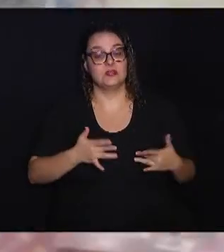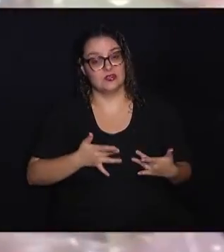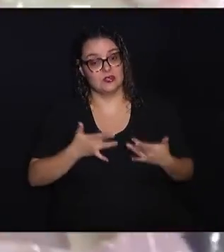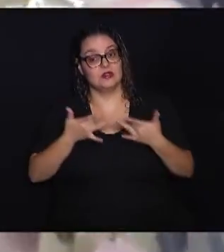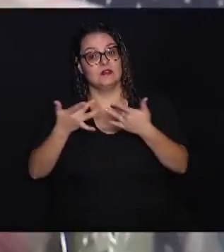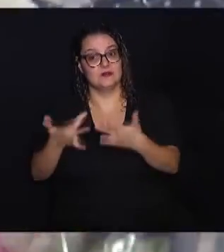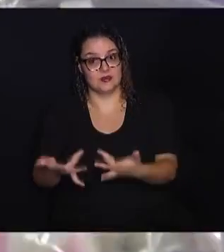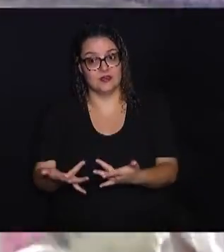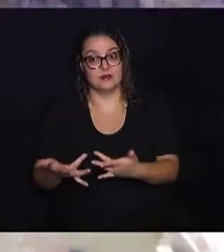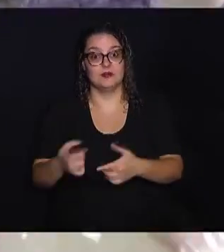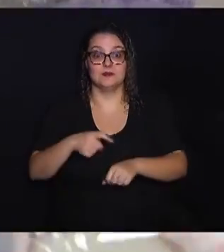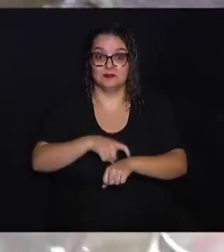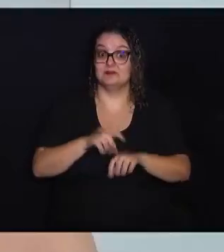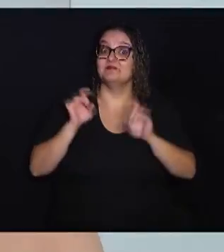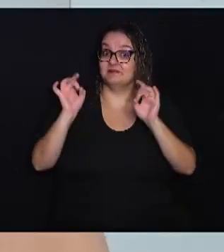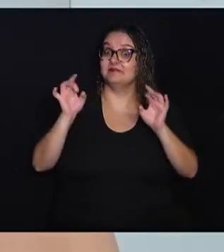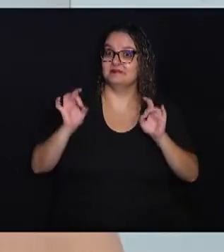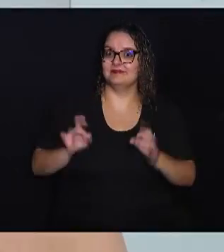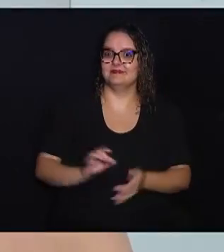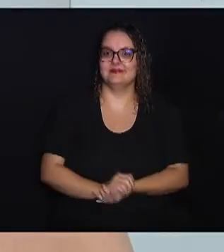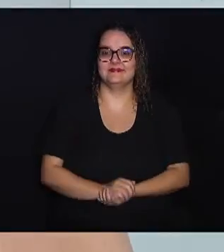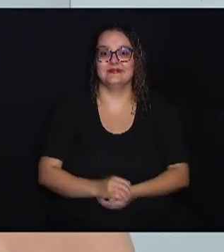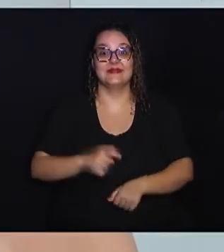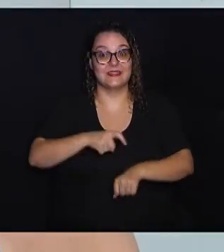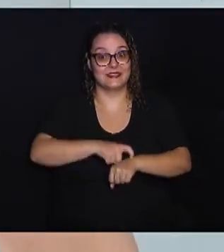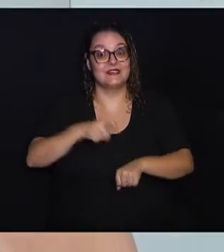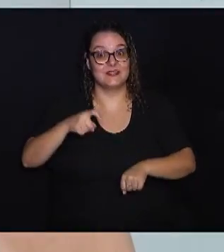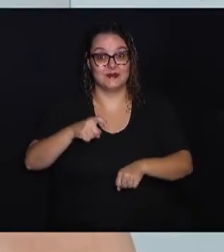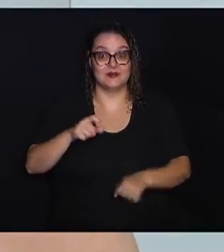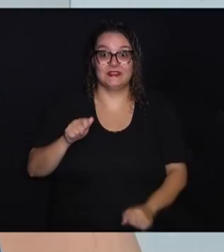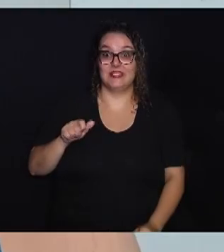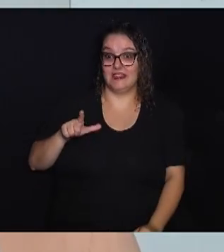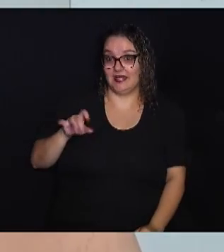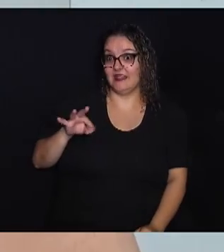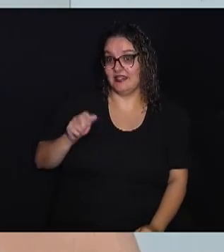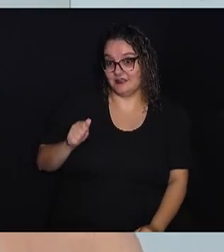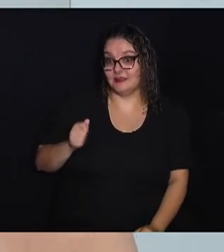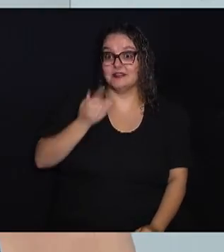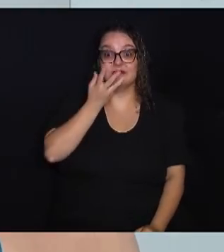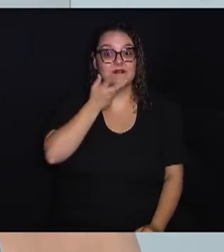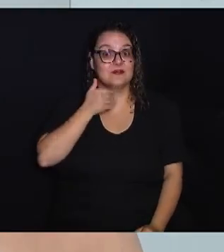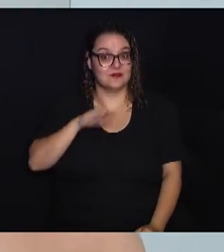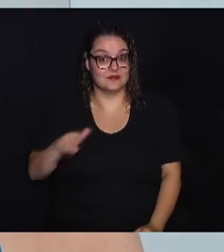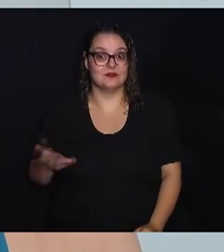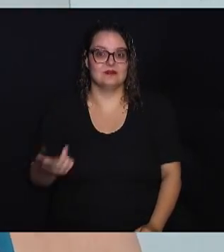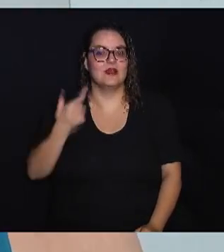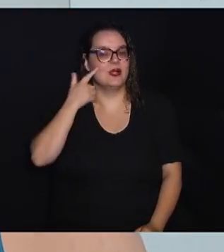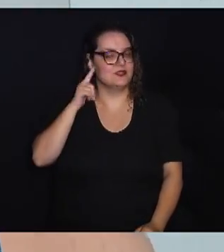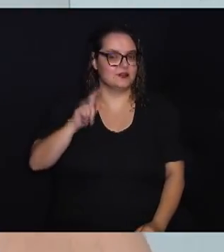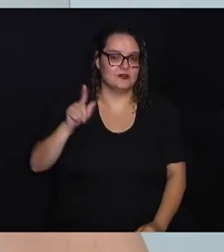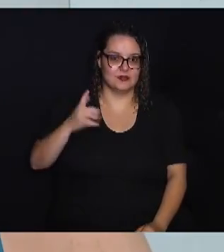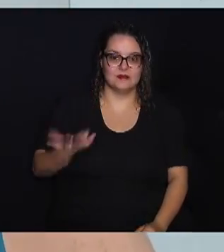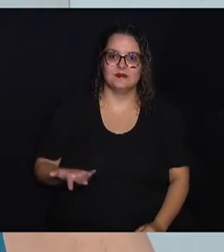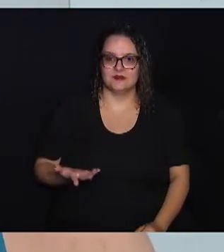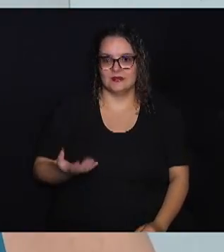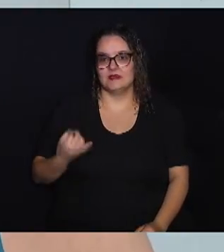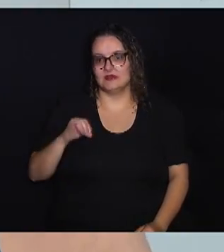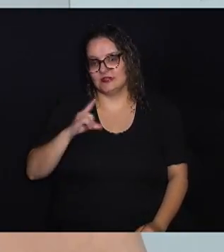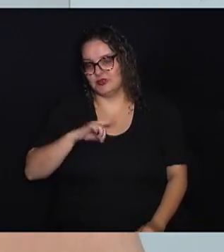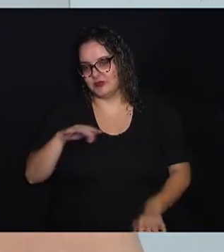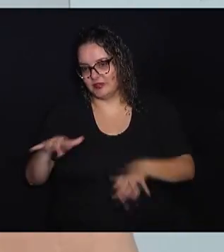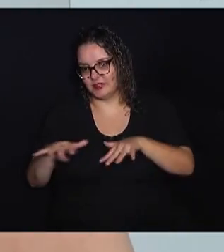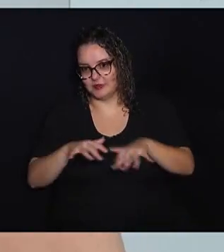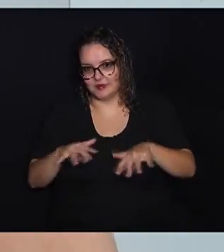em um momento muito especial. O momento da alta, né, da criança, mas é claro, se houver a movimentação